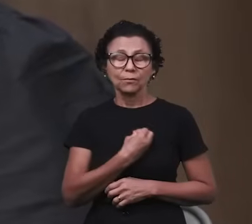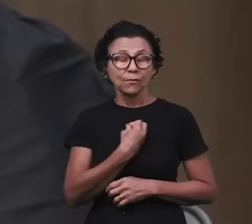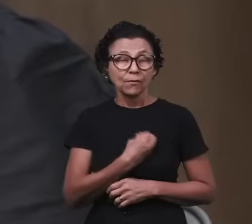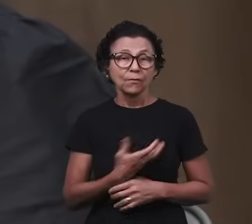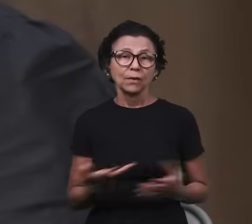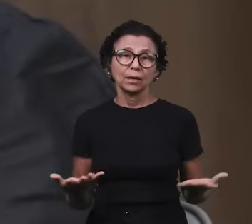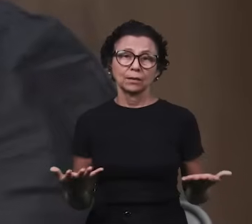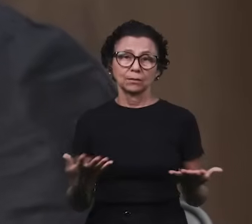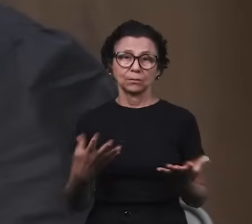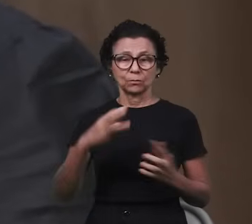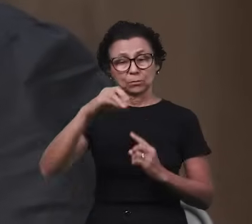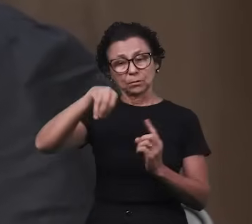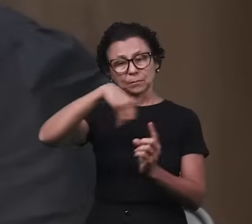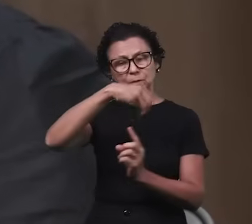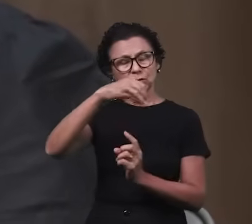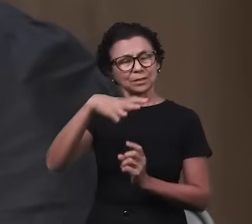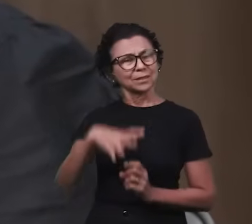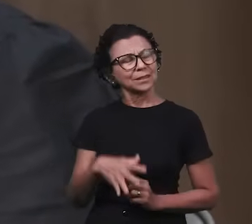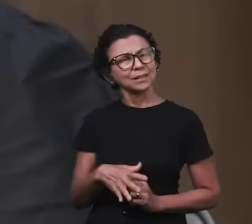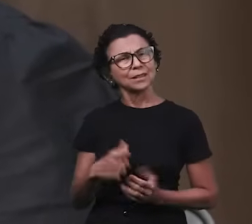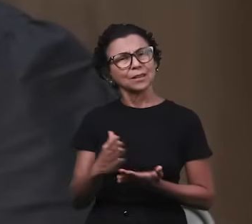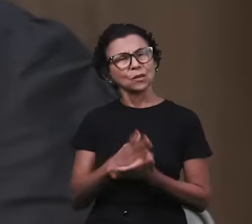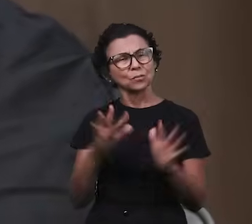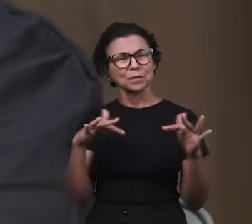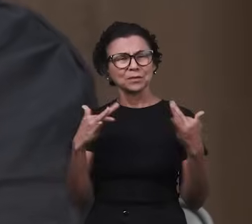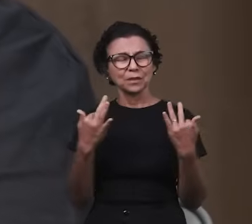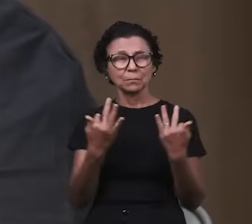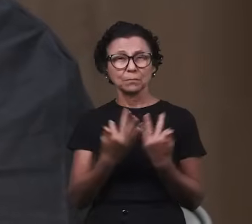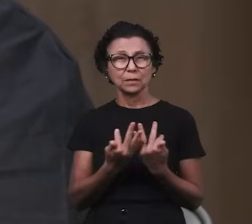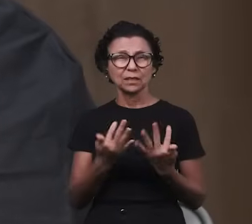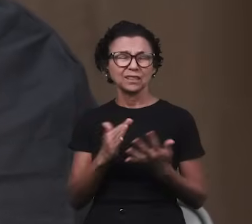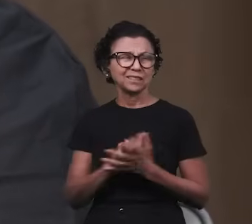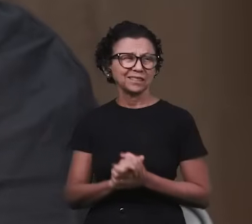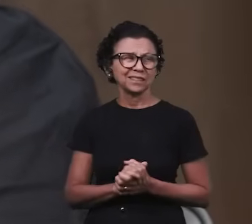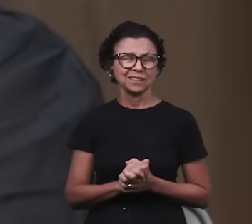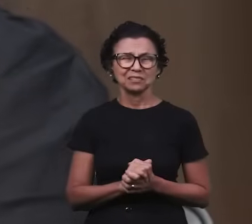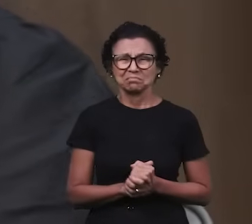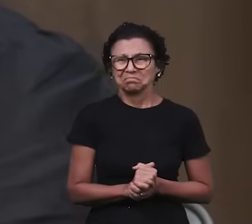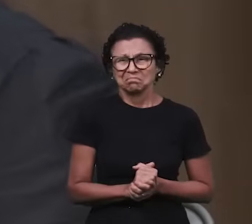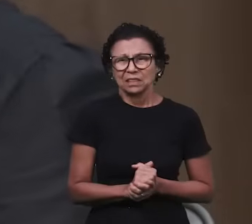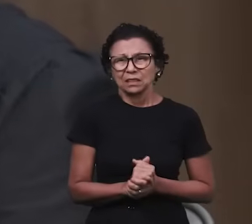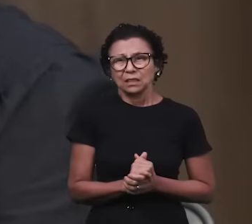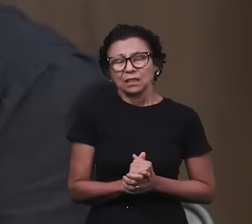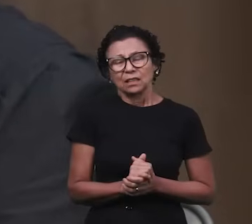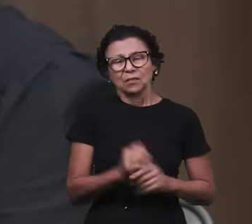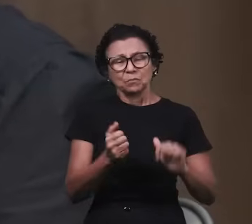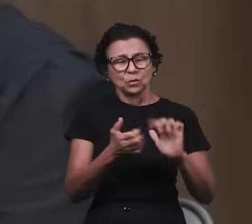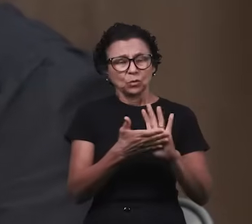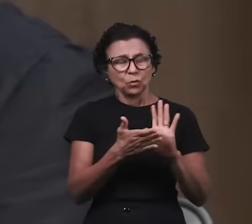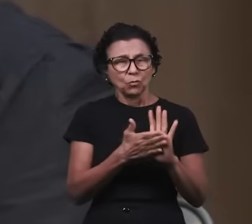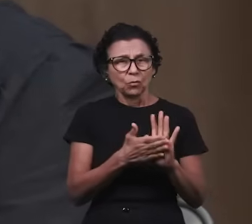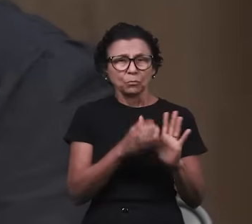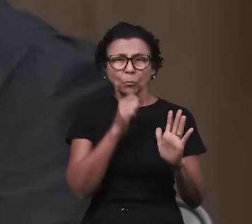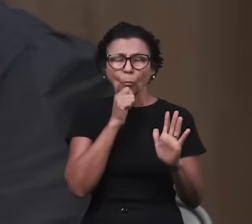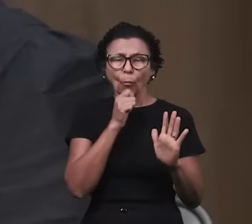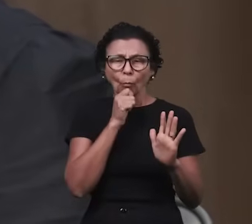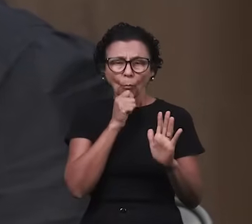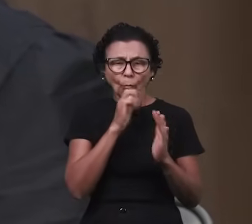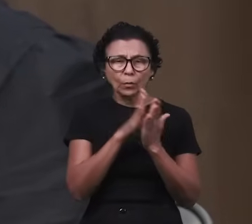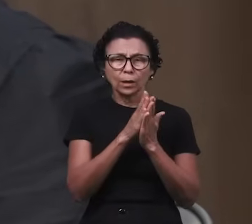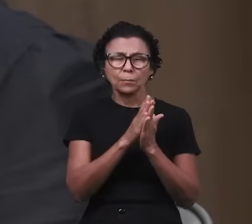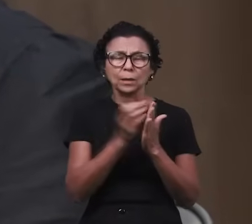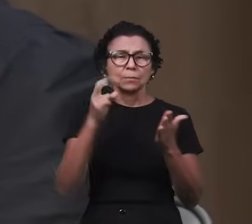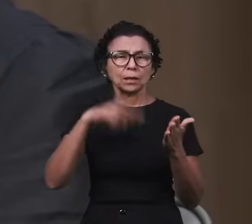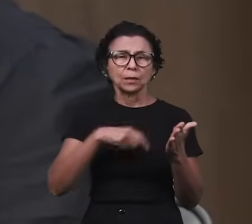Para algumas famílias, parece que isso ainda é distante, o louvor ainda não está presente, a leitura da palavra ainda não faz parte